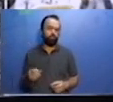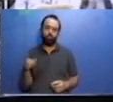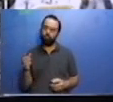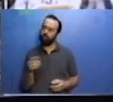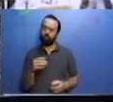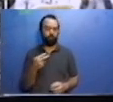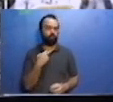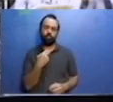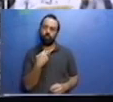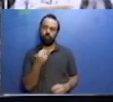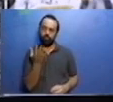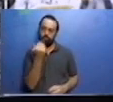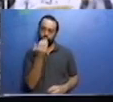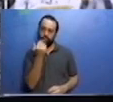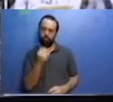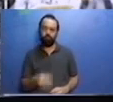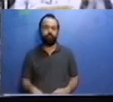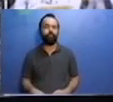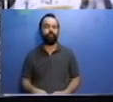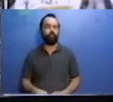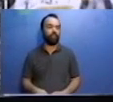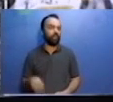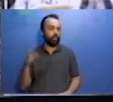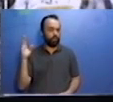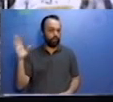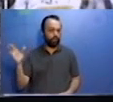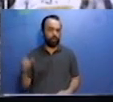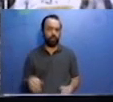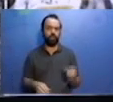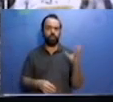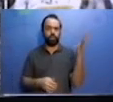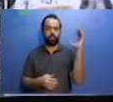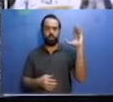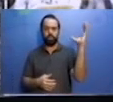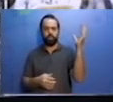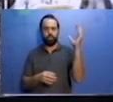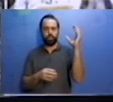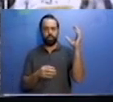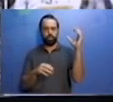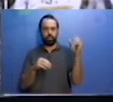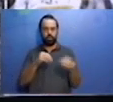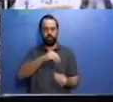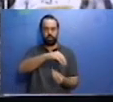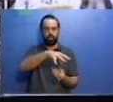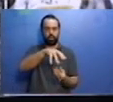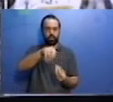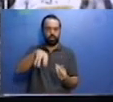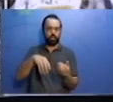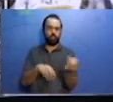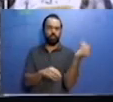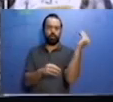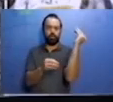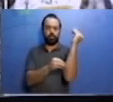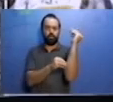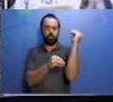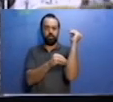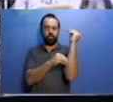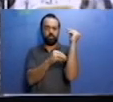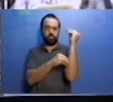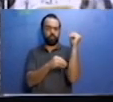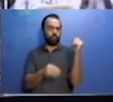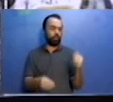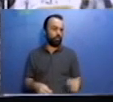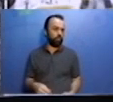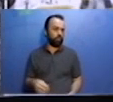para o consumo. Aqui nós temos um fungo conhecido popularmente como orelha de pau. Aqui